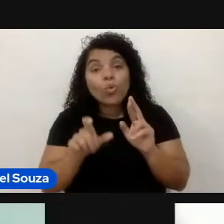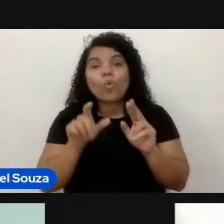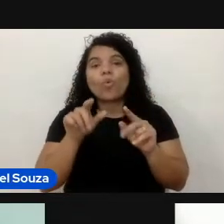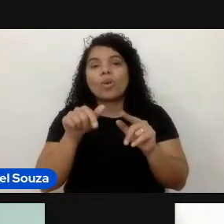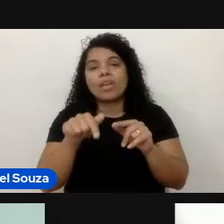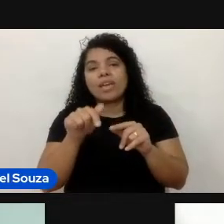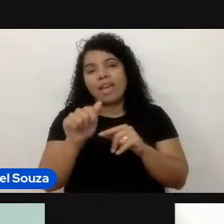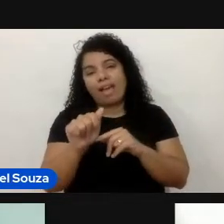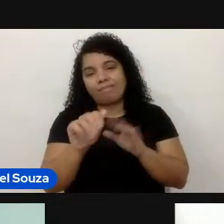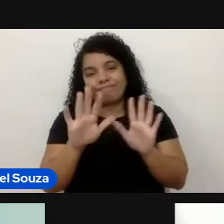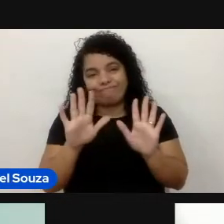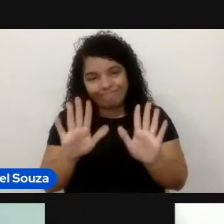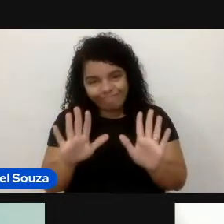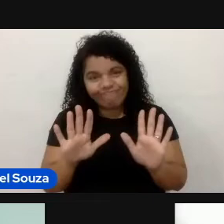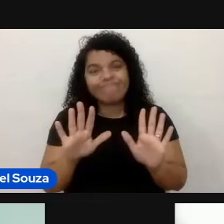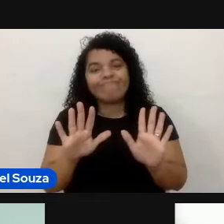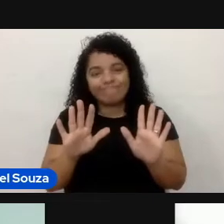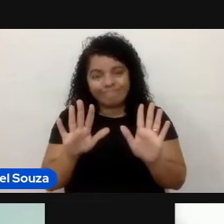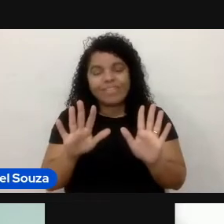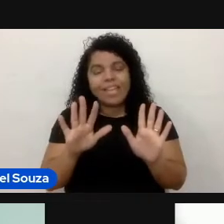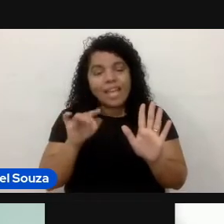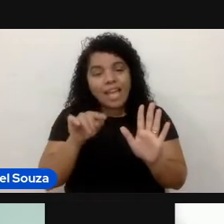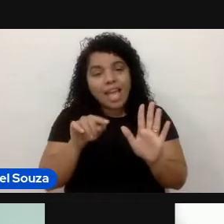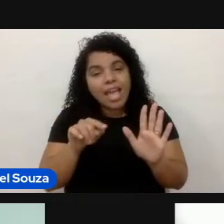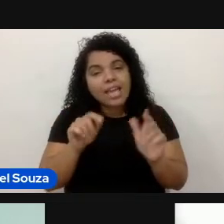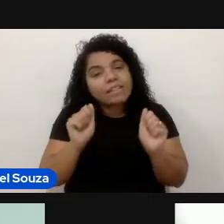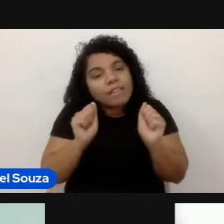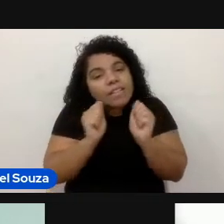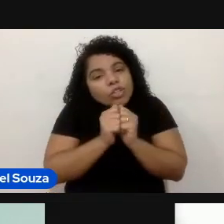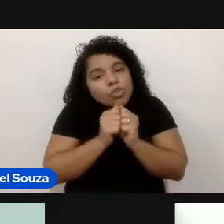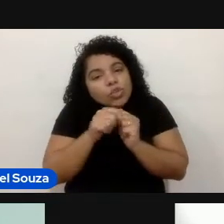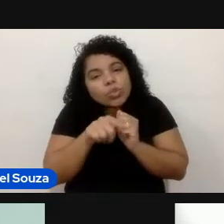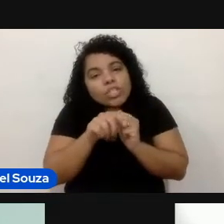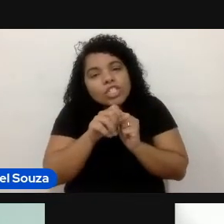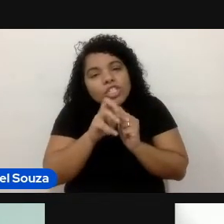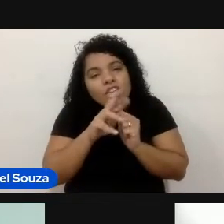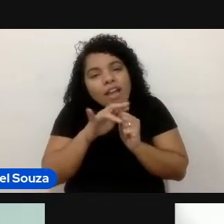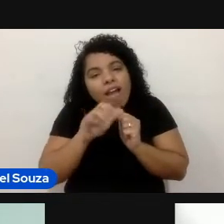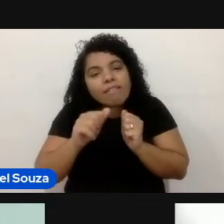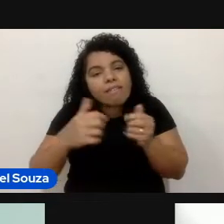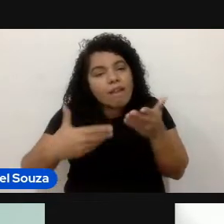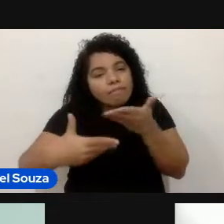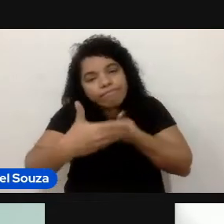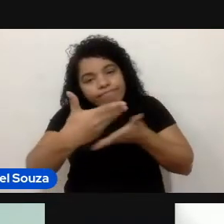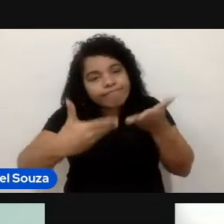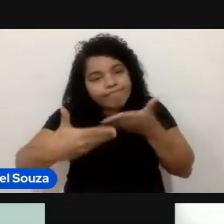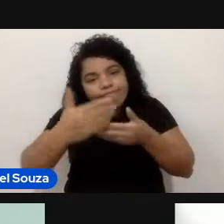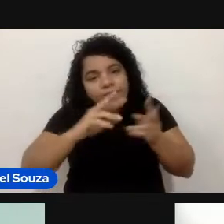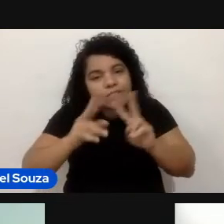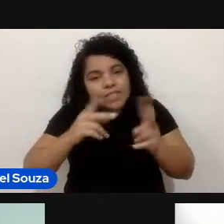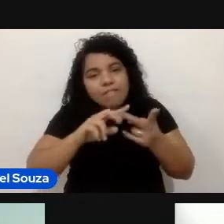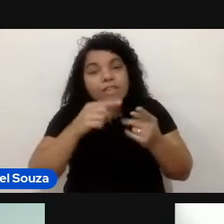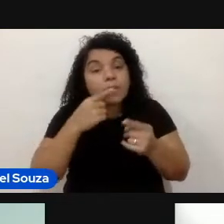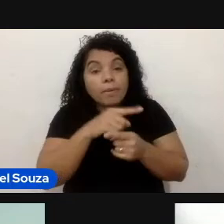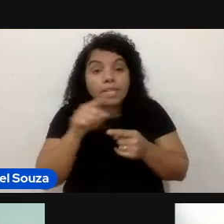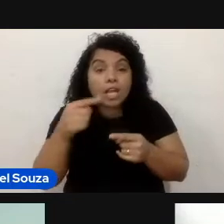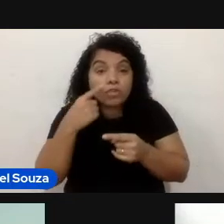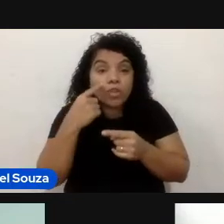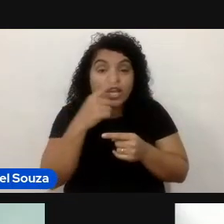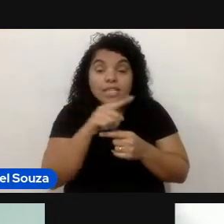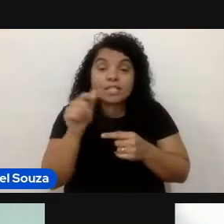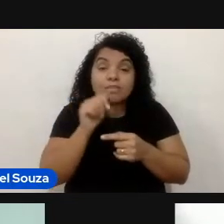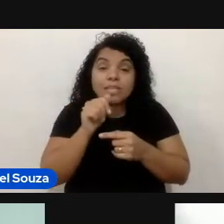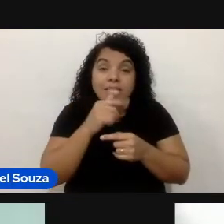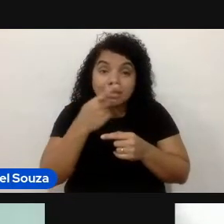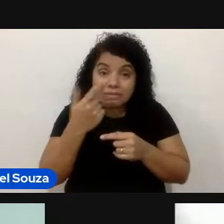ali mais na engenharia, digamos assim, e vice-versa. Mas aí eu convido as meninas para falarem um pouquinho